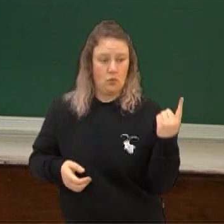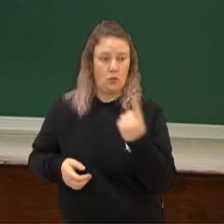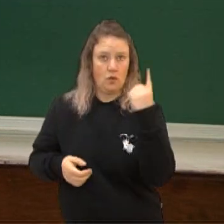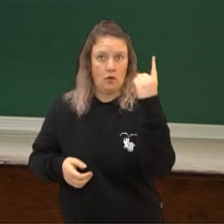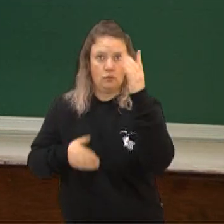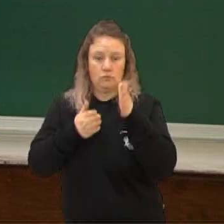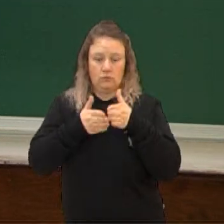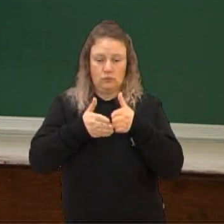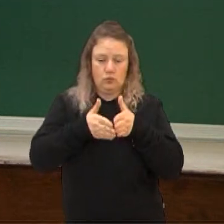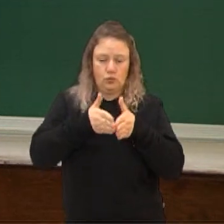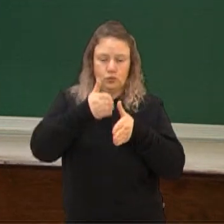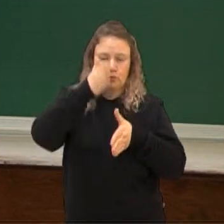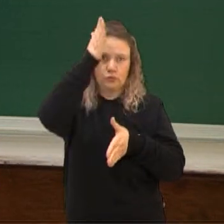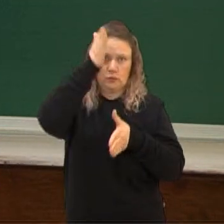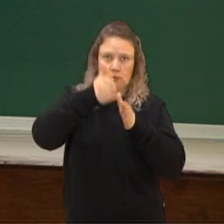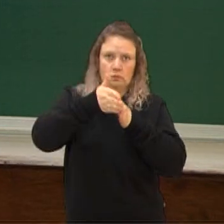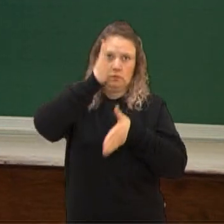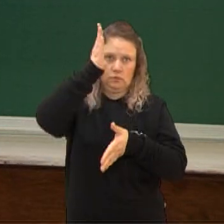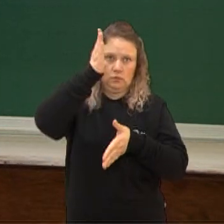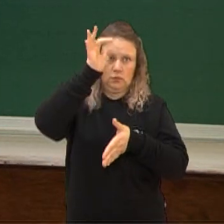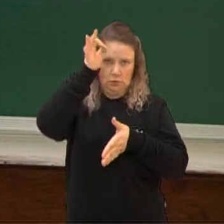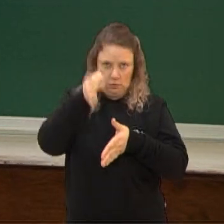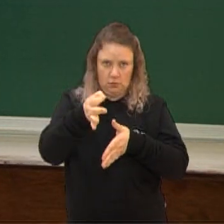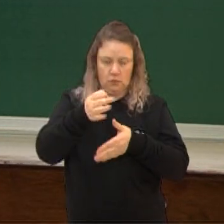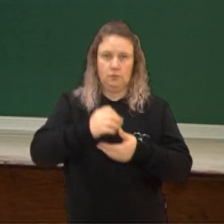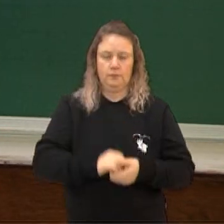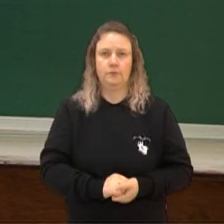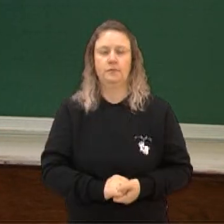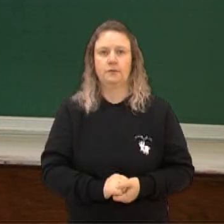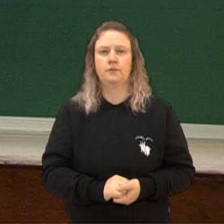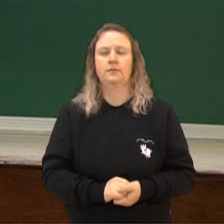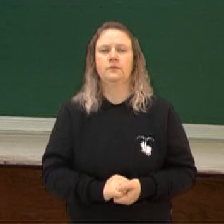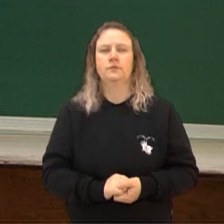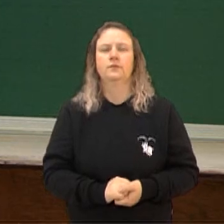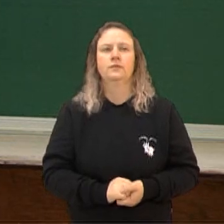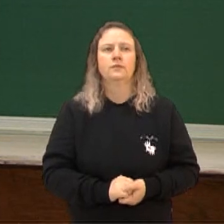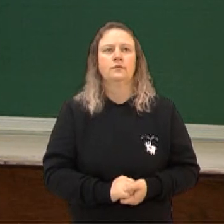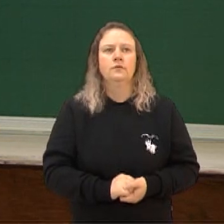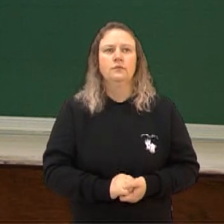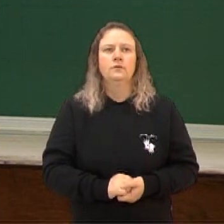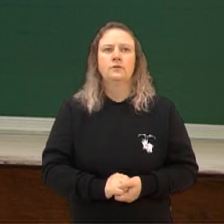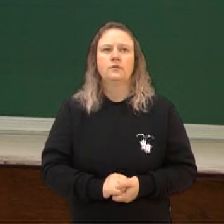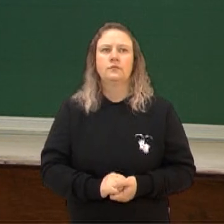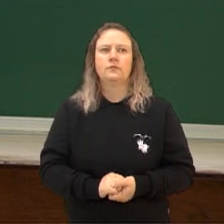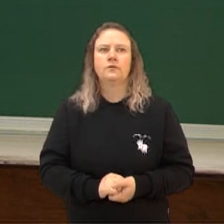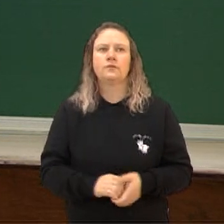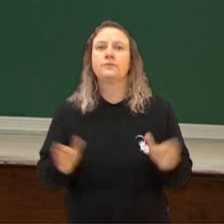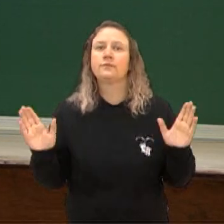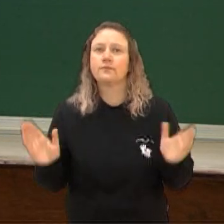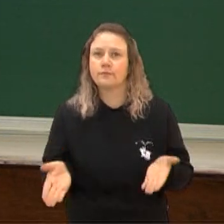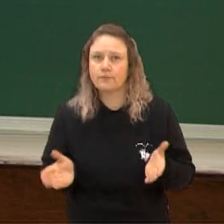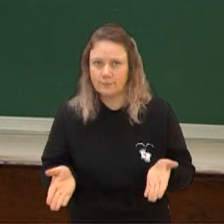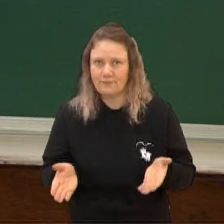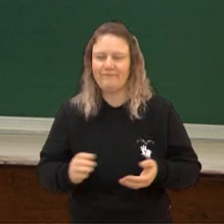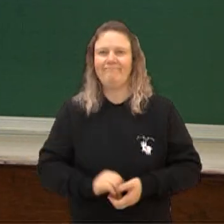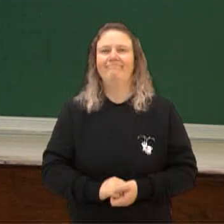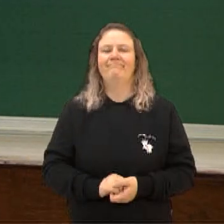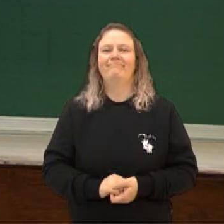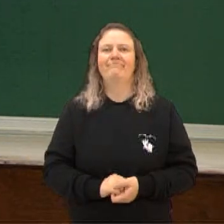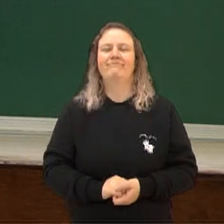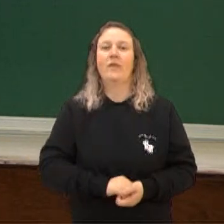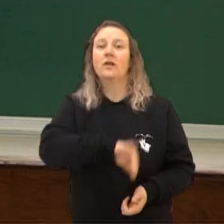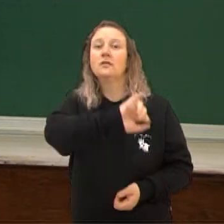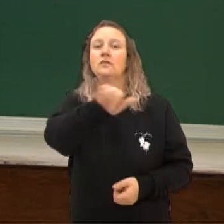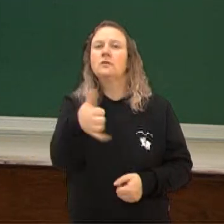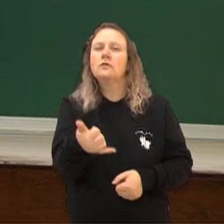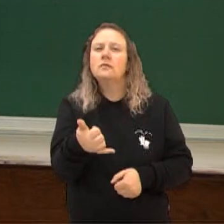definida pelo traço perpendicular entre os dois planos. Tá? Muito bem. Vamos